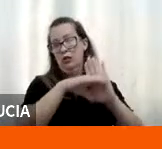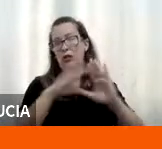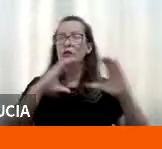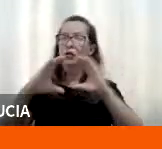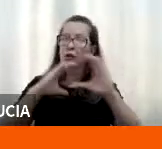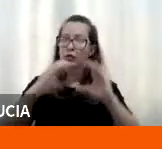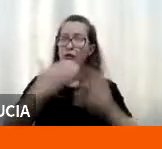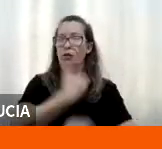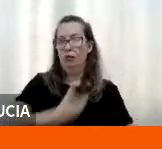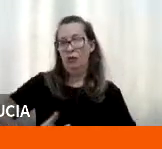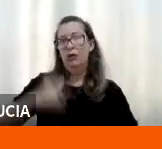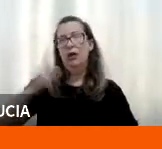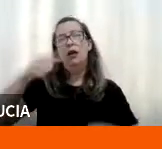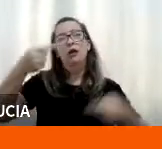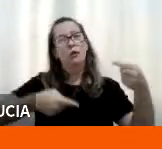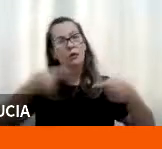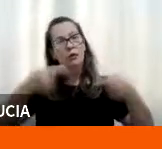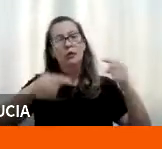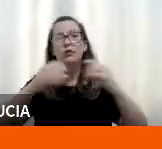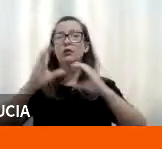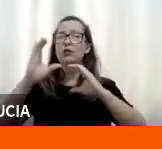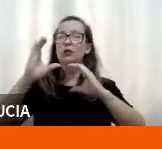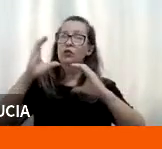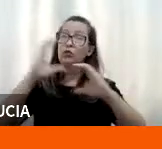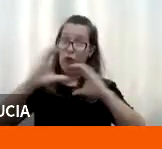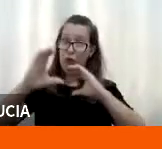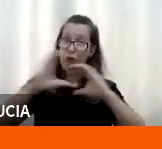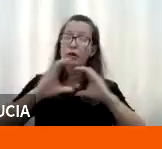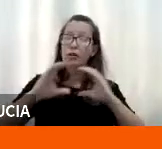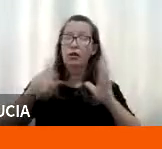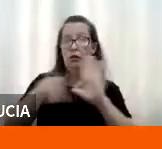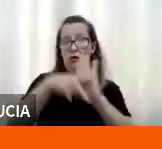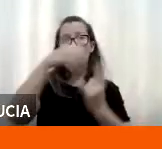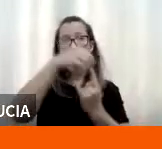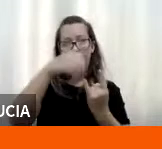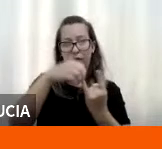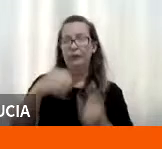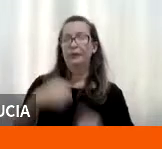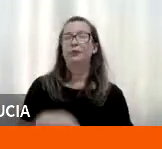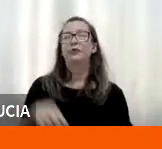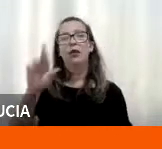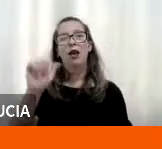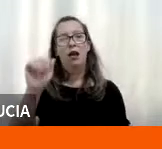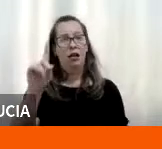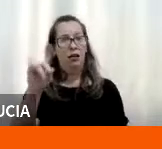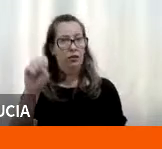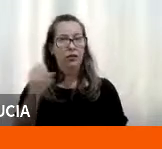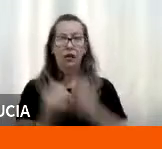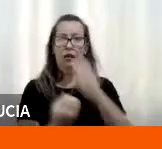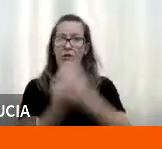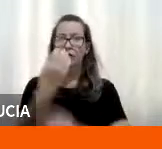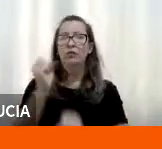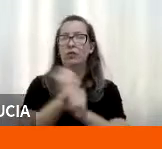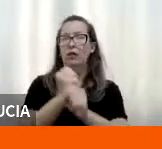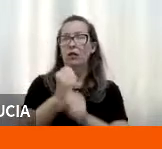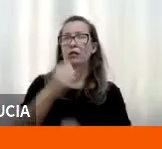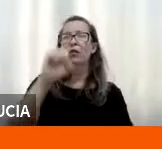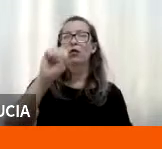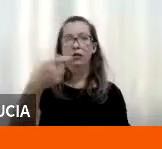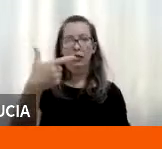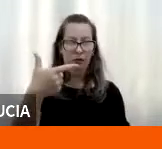de comunicação da Fiocruz. O Hades surgiu em 82,